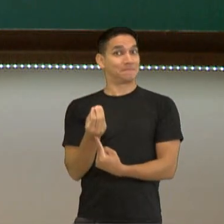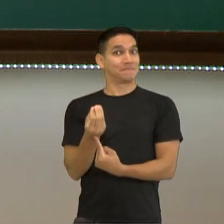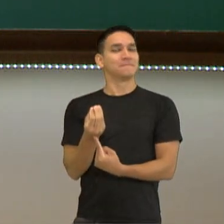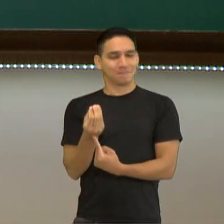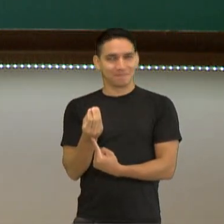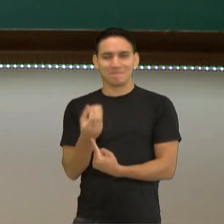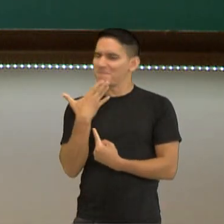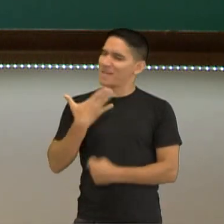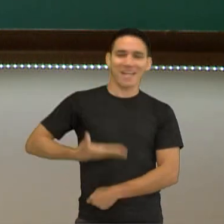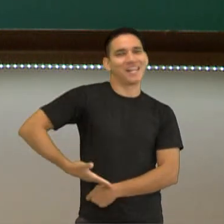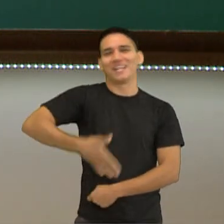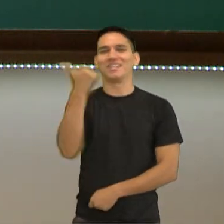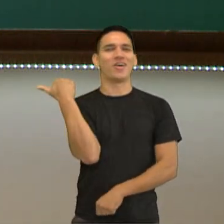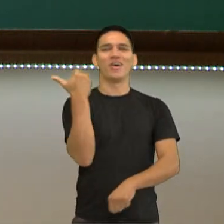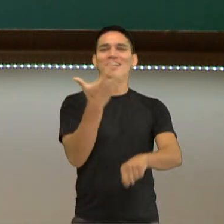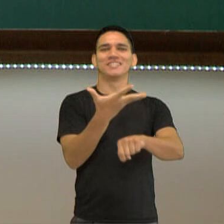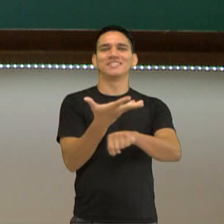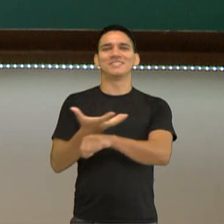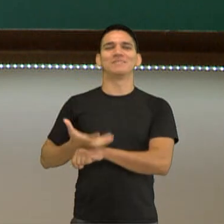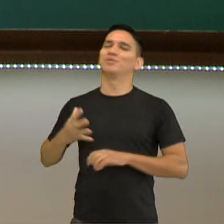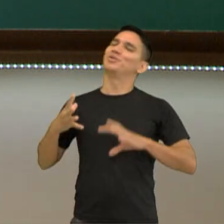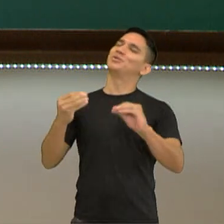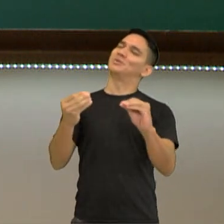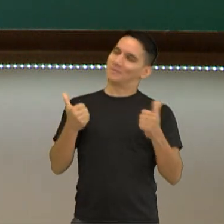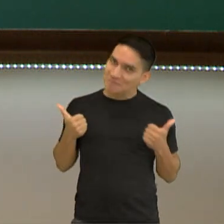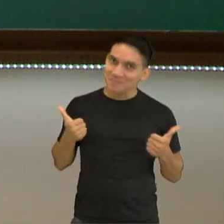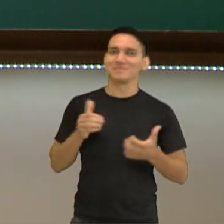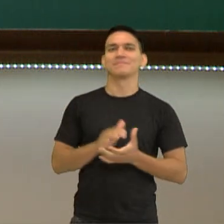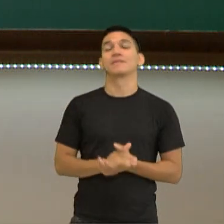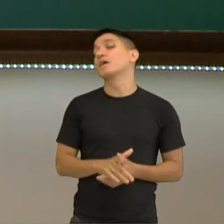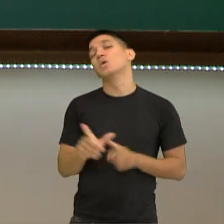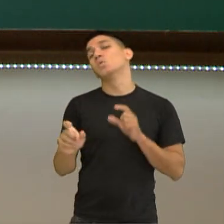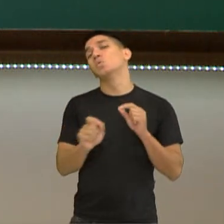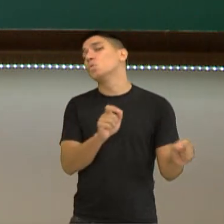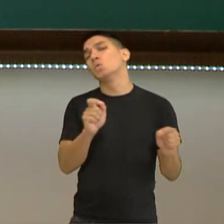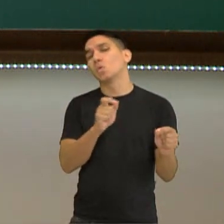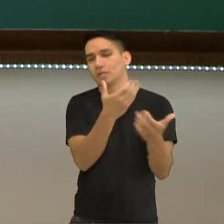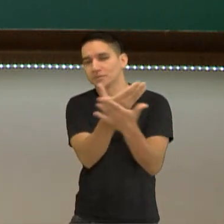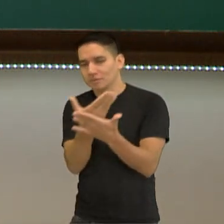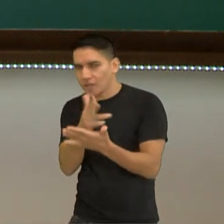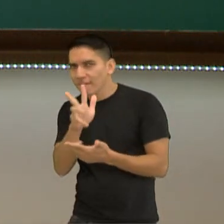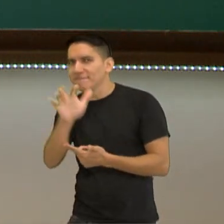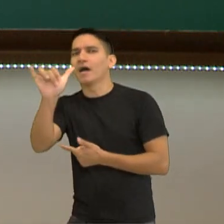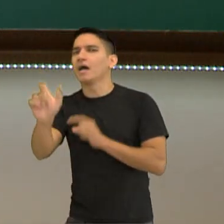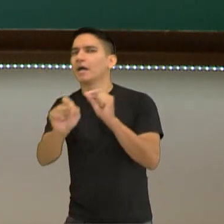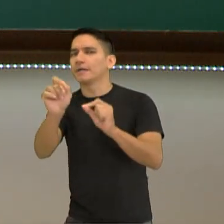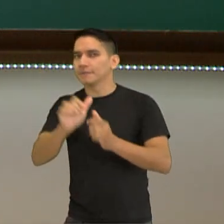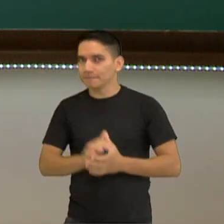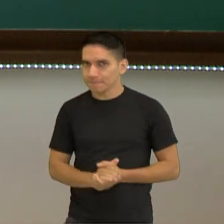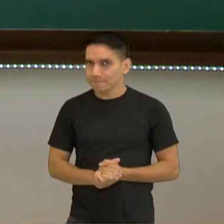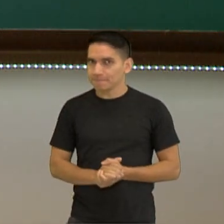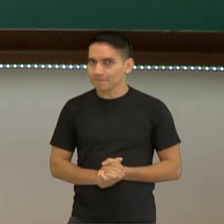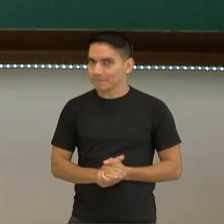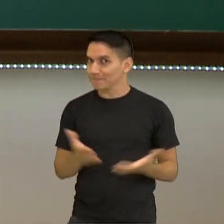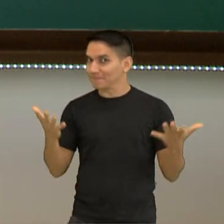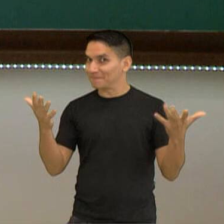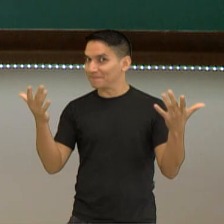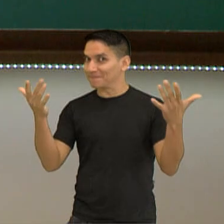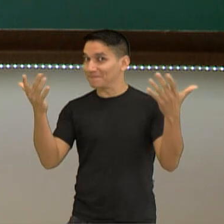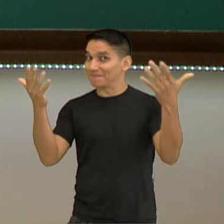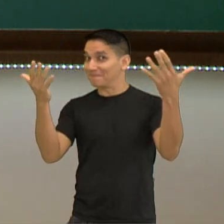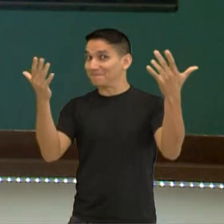A melhor disciplina de todas, absolutamente. E o que a gente vai ver na aula de hoje? Tchan, tchan,